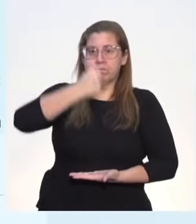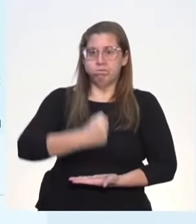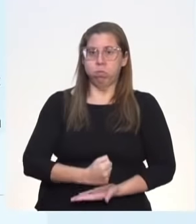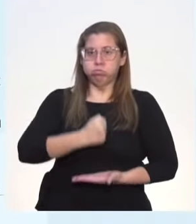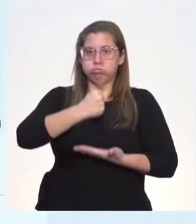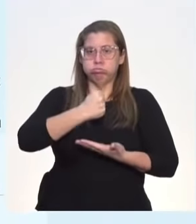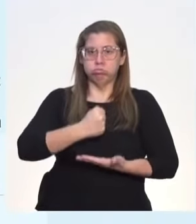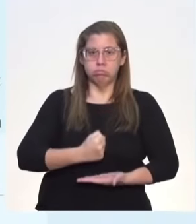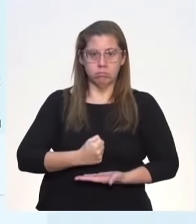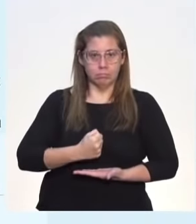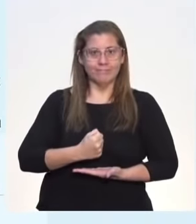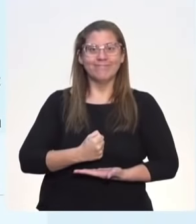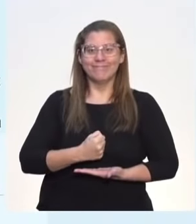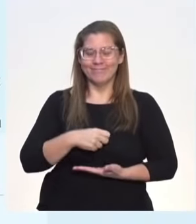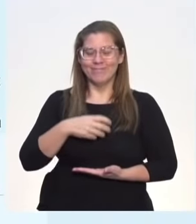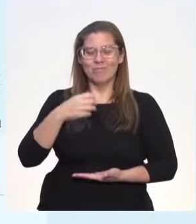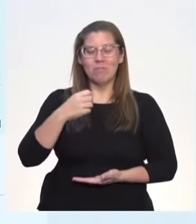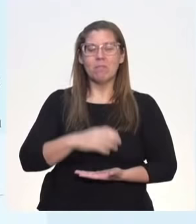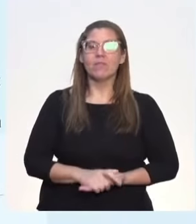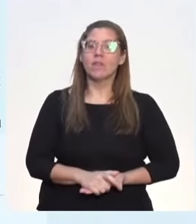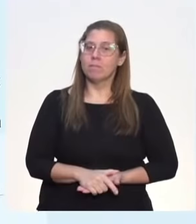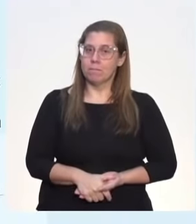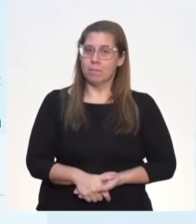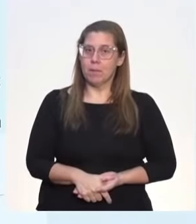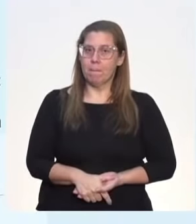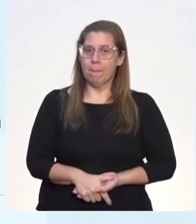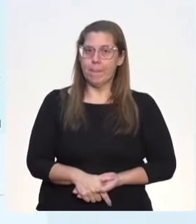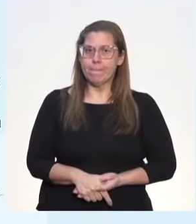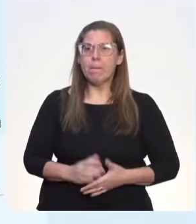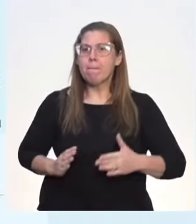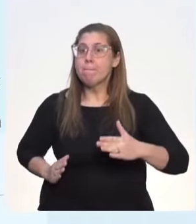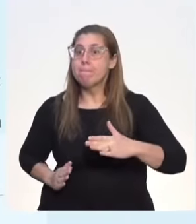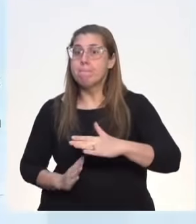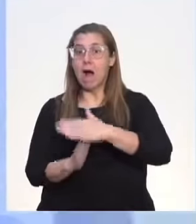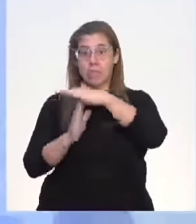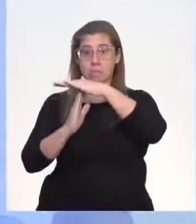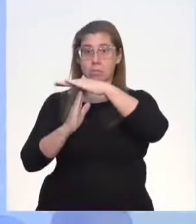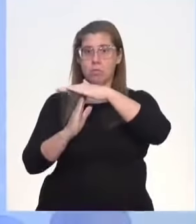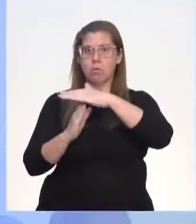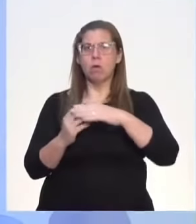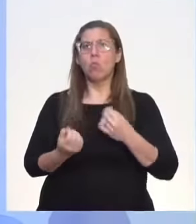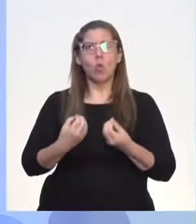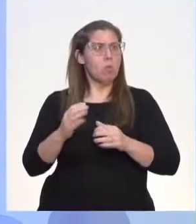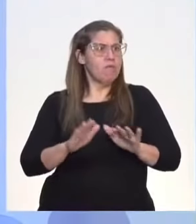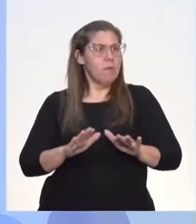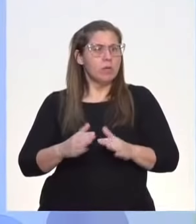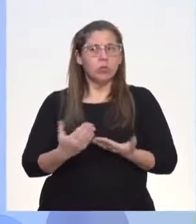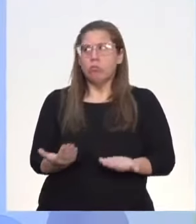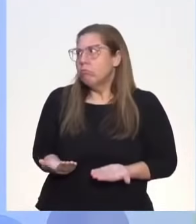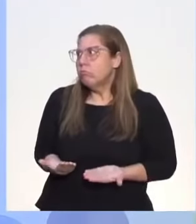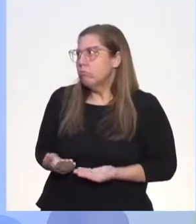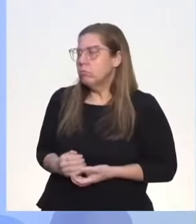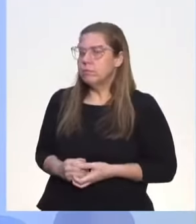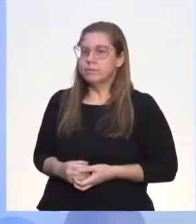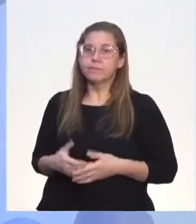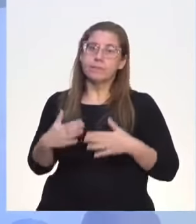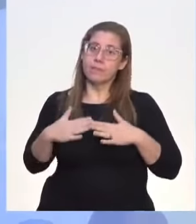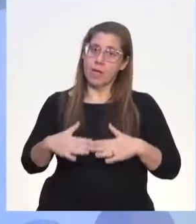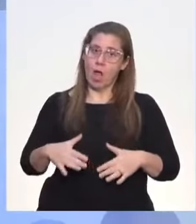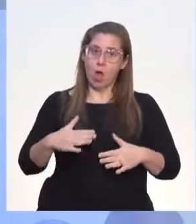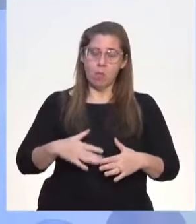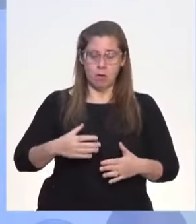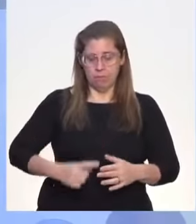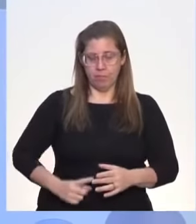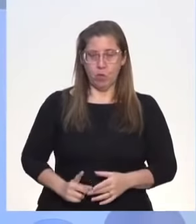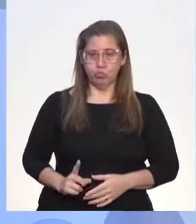é claro que a energia potencial gravitacional É máxima Mas cadê o movimento Magno Calma se eleva o